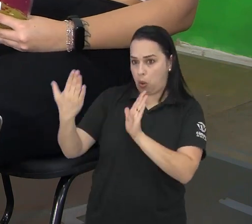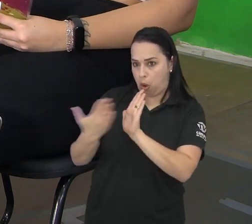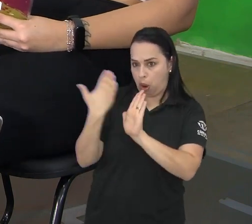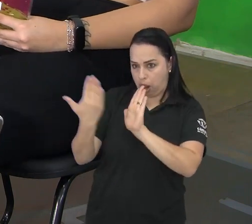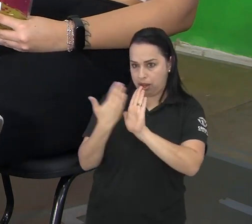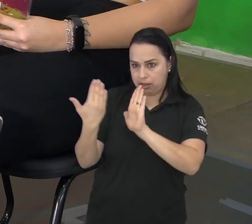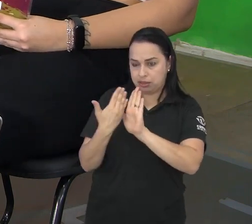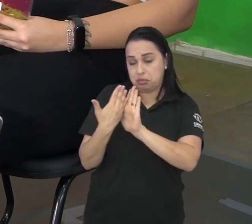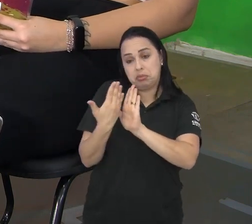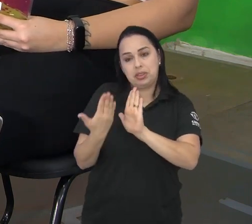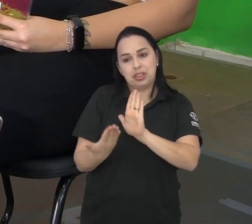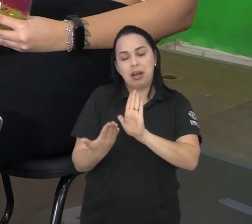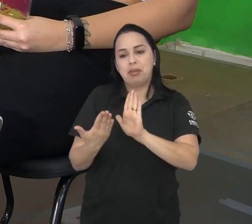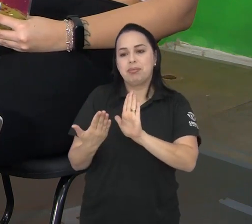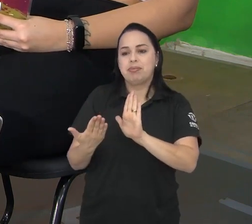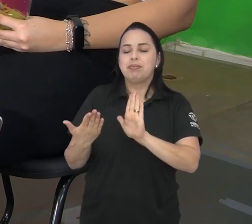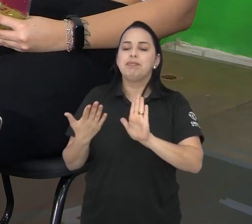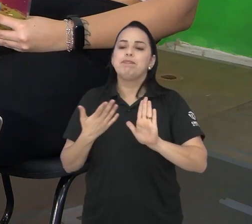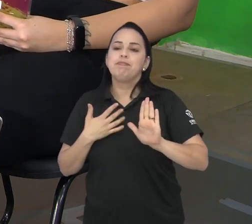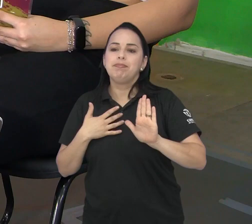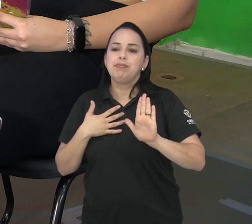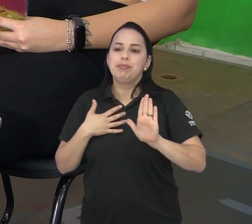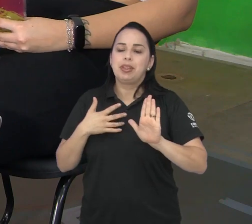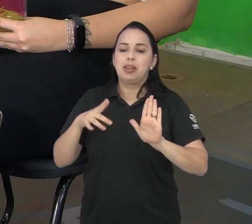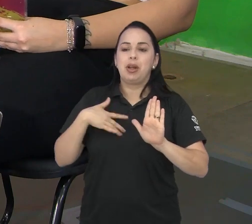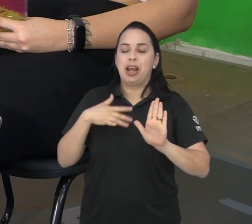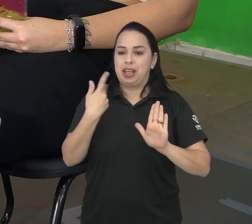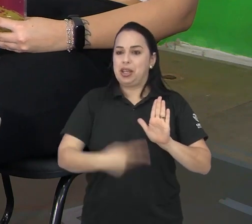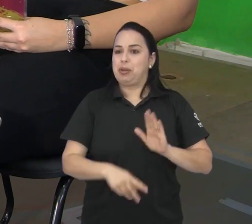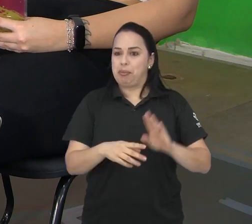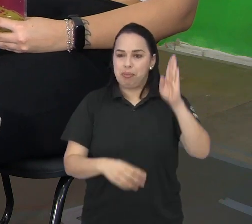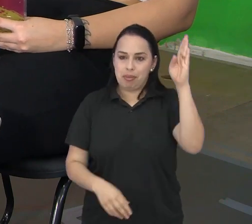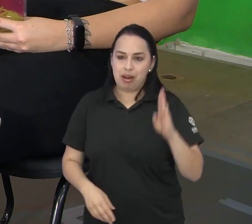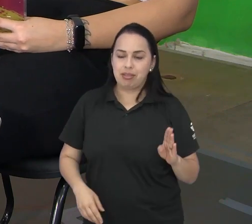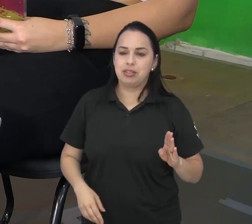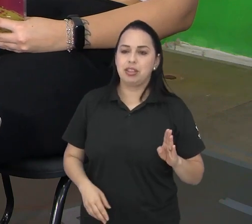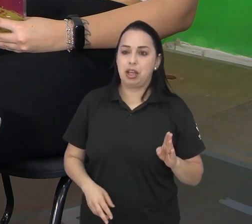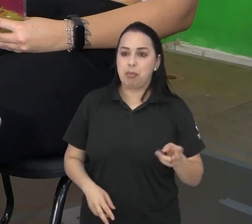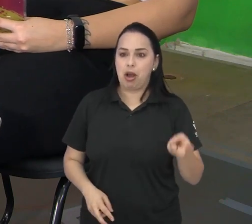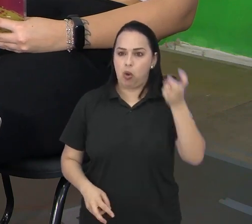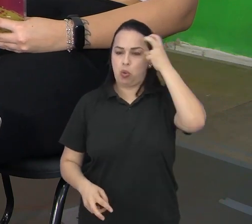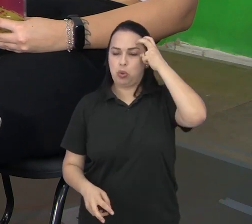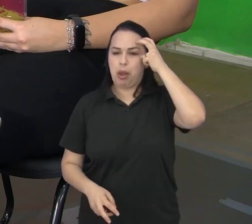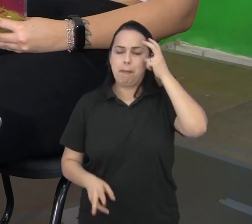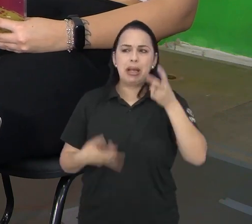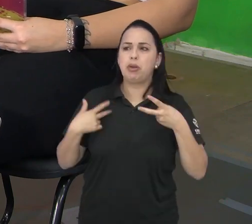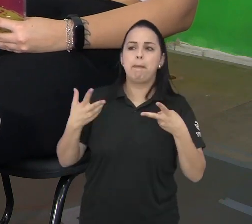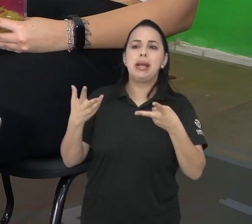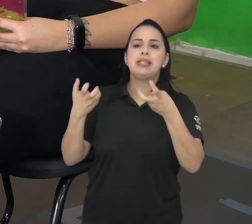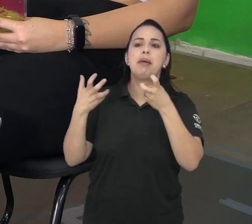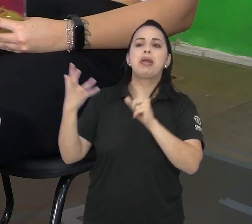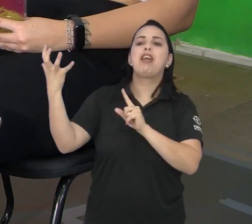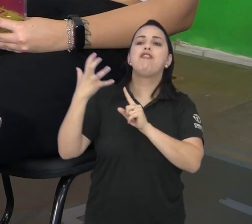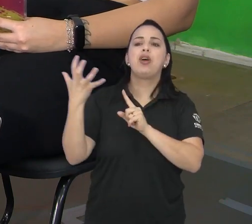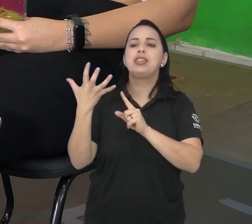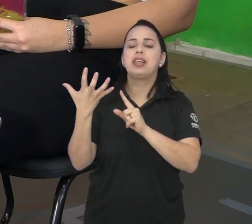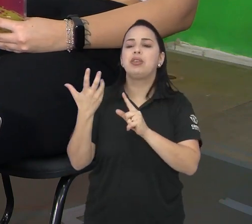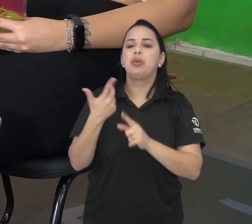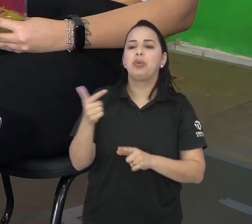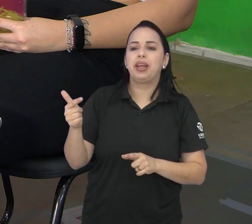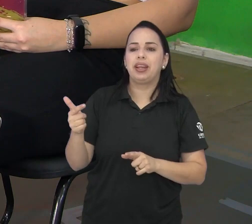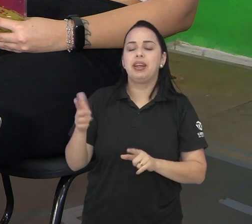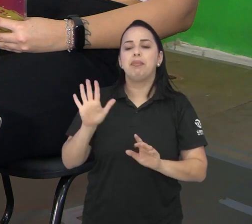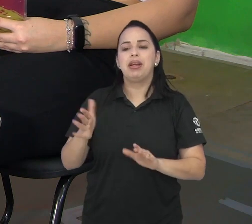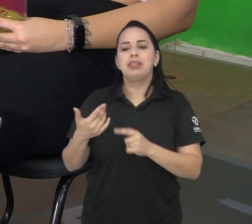livro. Exatamente. Aí a gente se identifica, porque às vezes a gente vive aqui no Brasil, tem essa cultura e às vezes a gente não percebe, né? E a